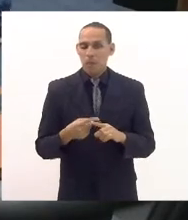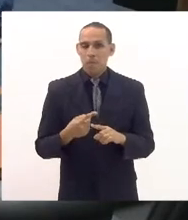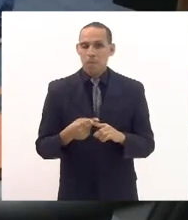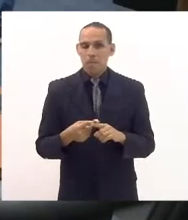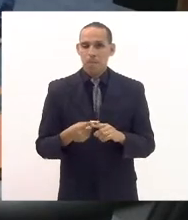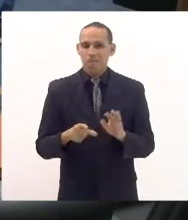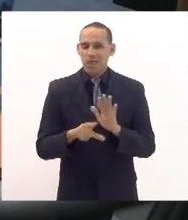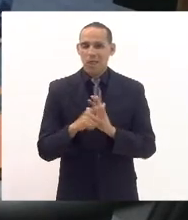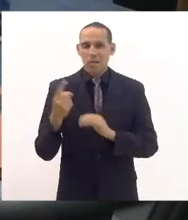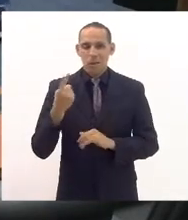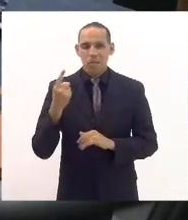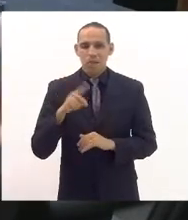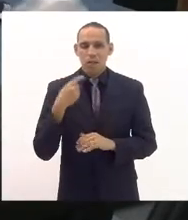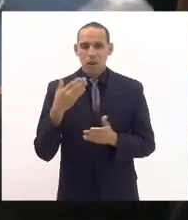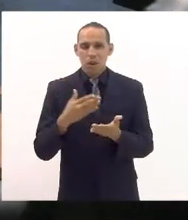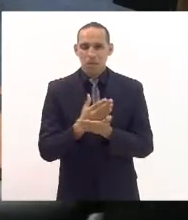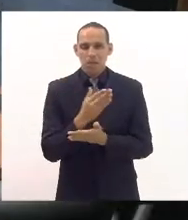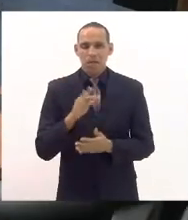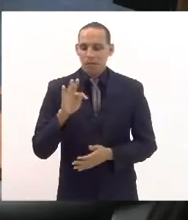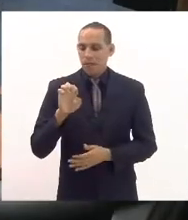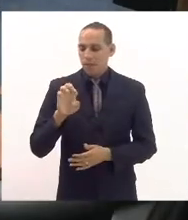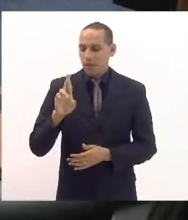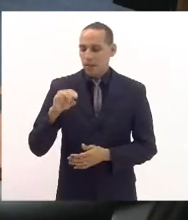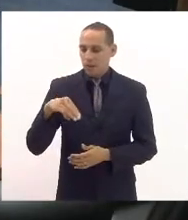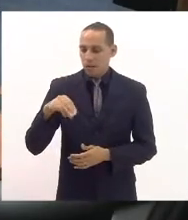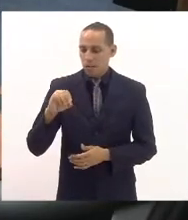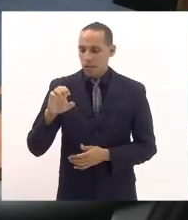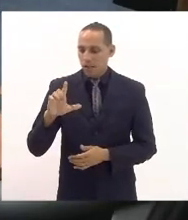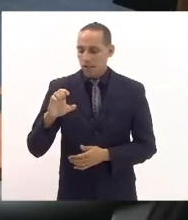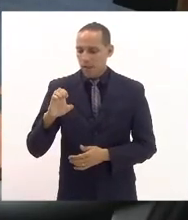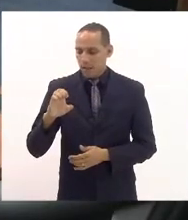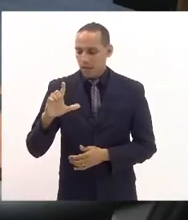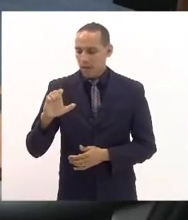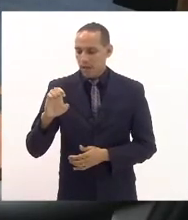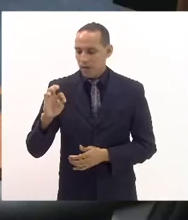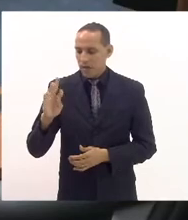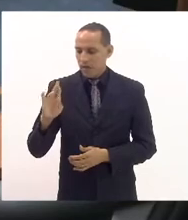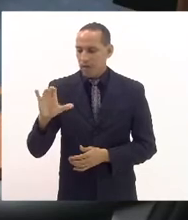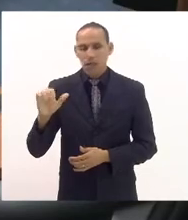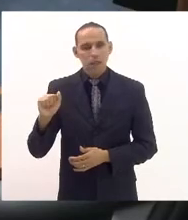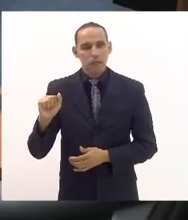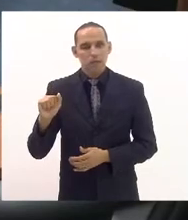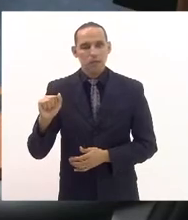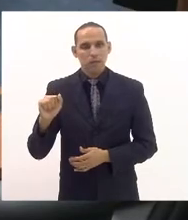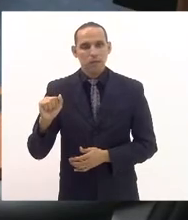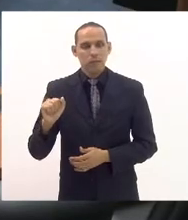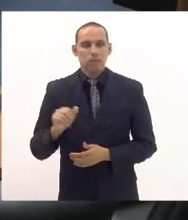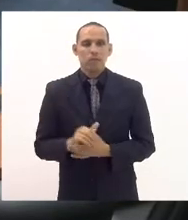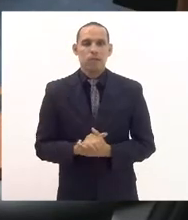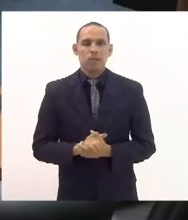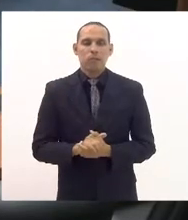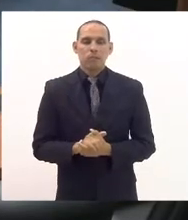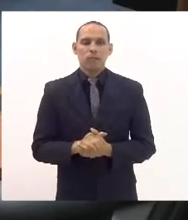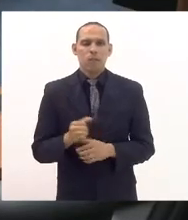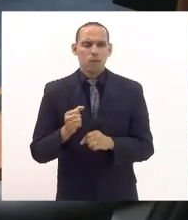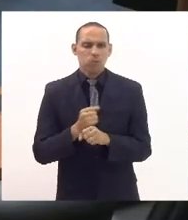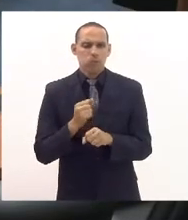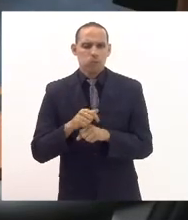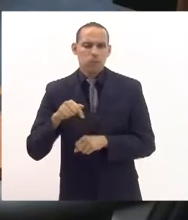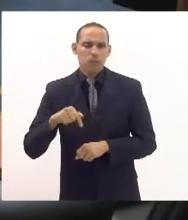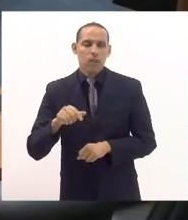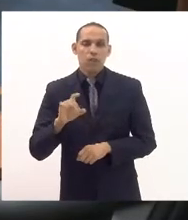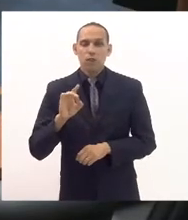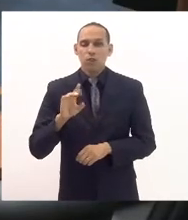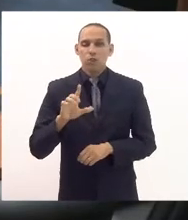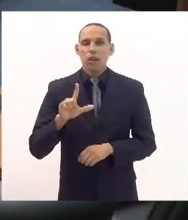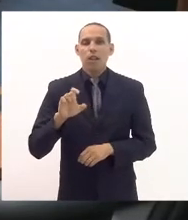primeira lei que nós aprovamos aqui da terra elétrico aqui designer lavar a construção aqui e aquele foi só para